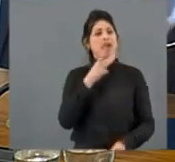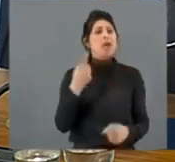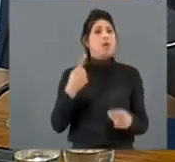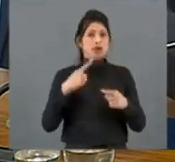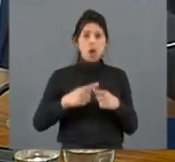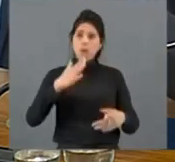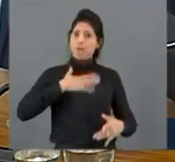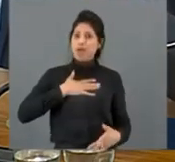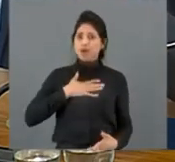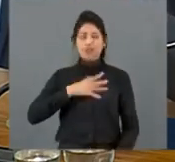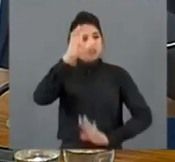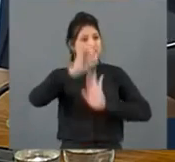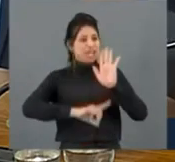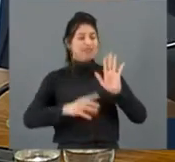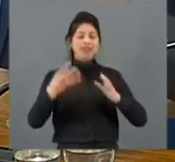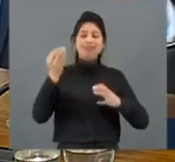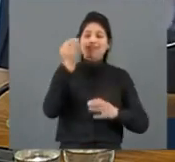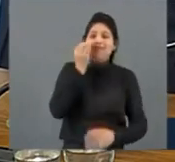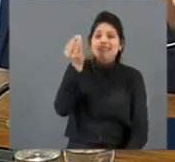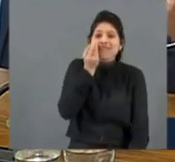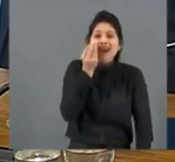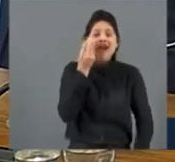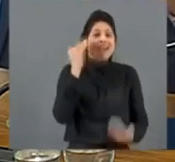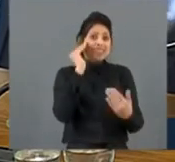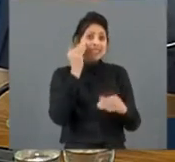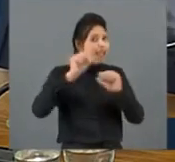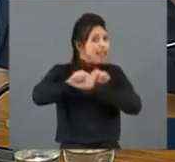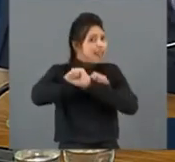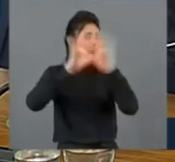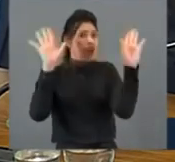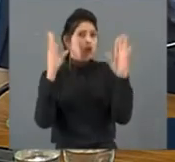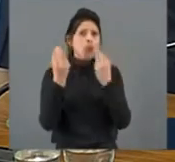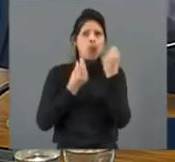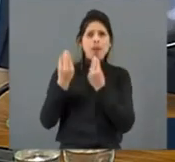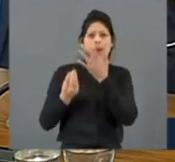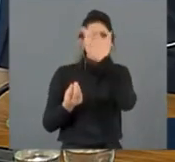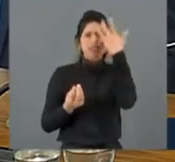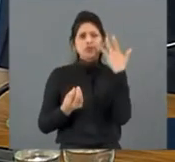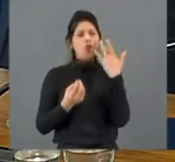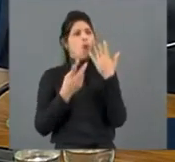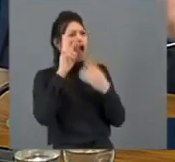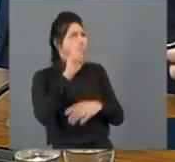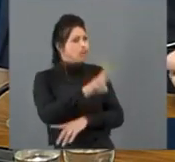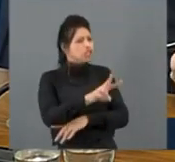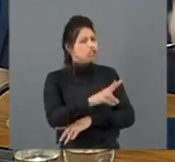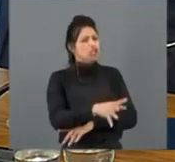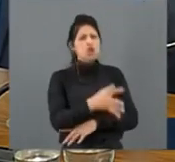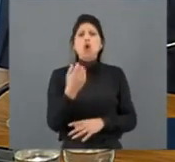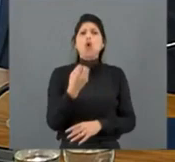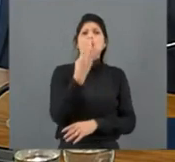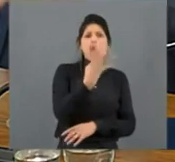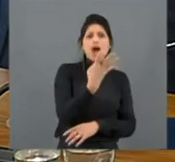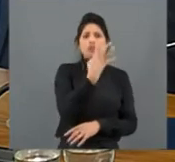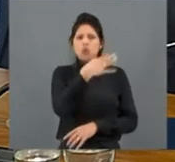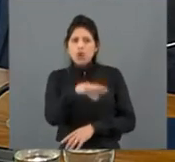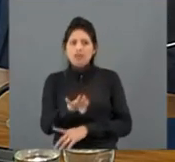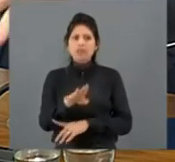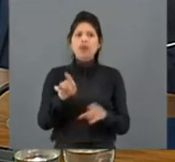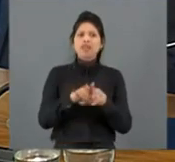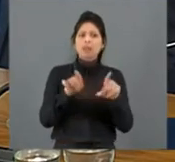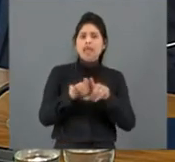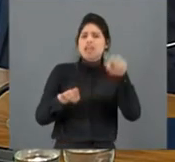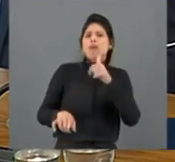buscar empaticamente entender o outro, como uma pessoa que assistiu 4 horas e meia ao choro de deputados, senadores,